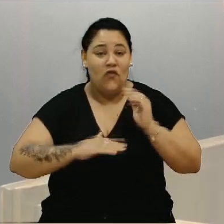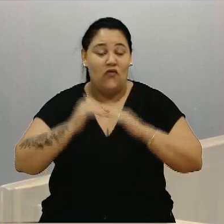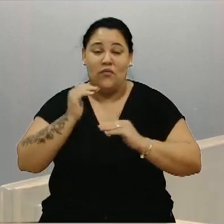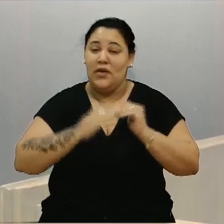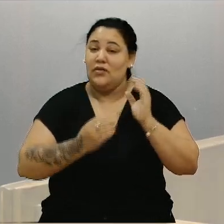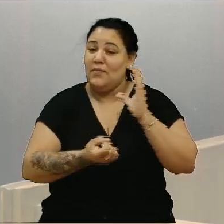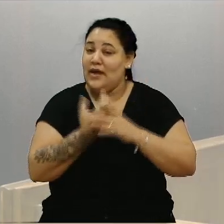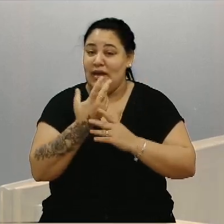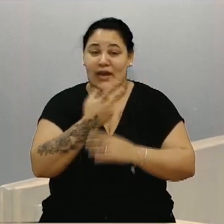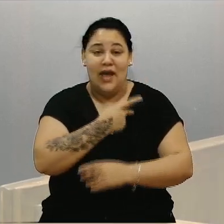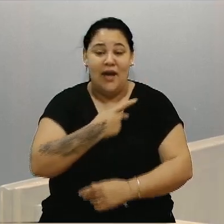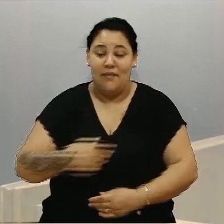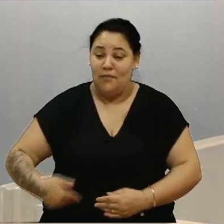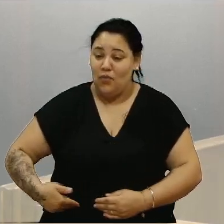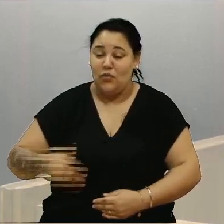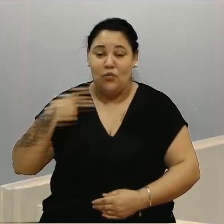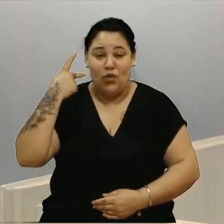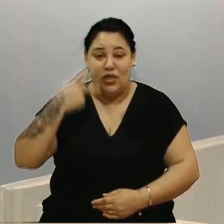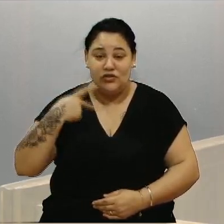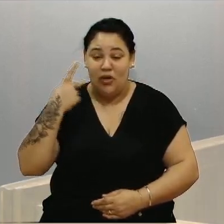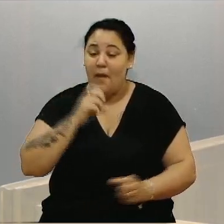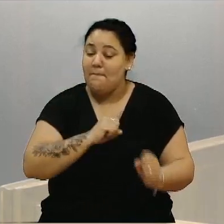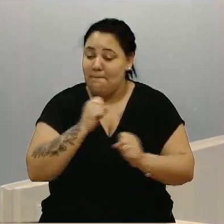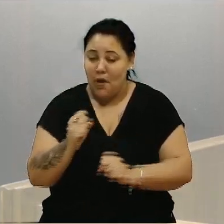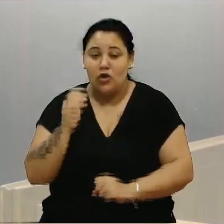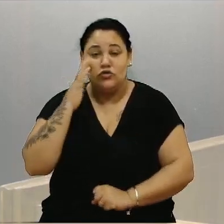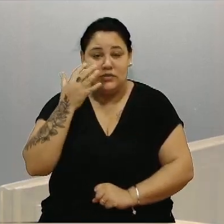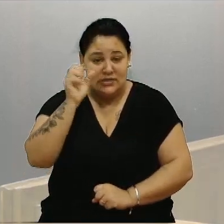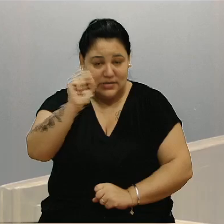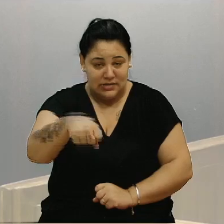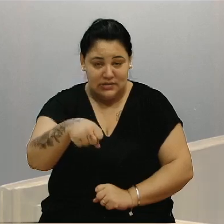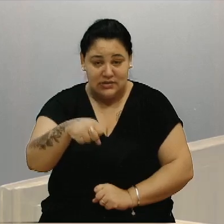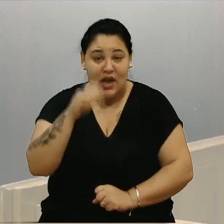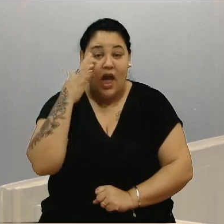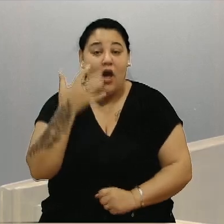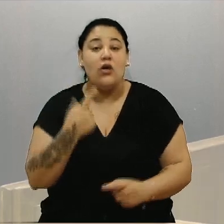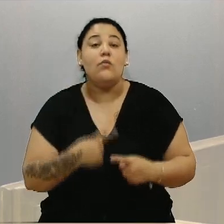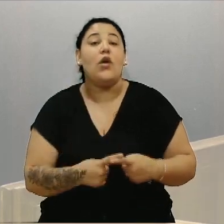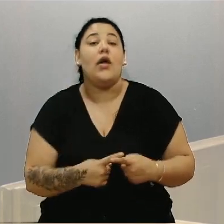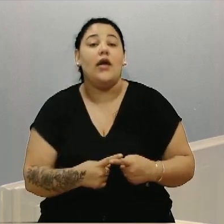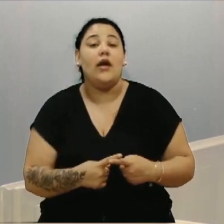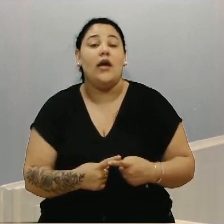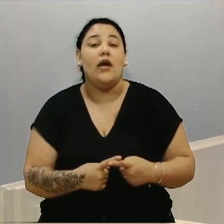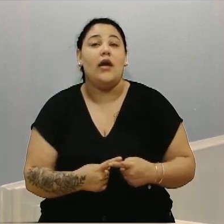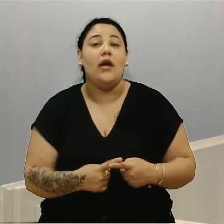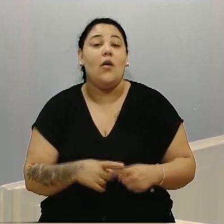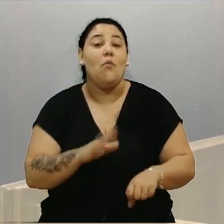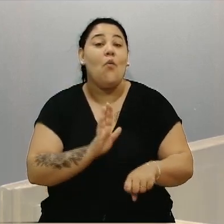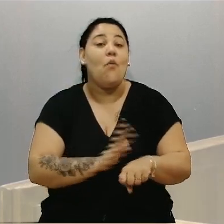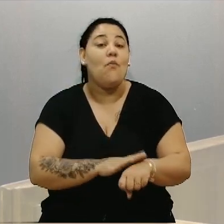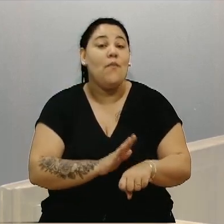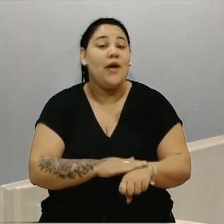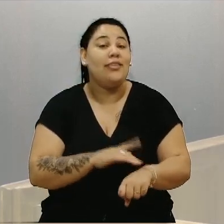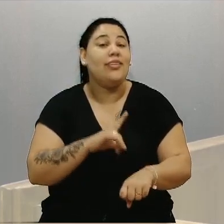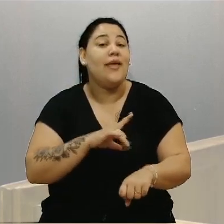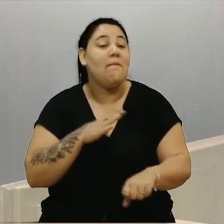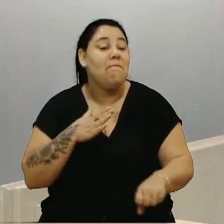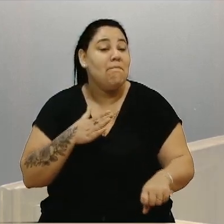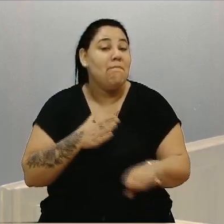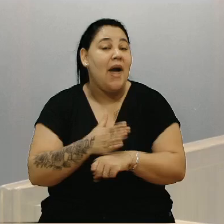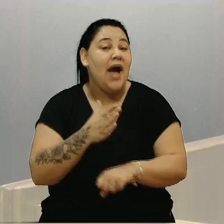públicas, elas podem acontecer. E elas acontecem a partir do momento em que há a